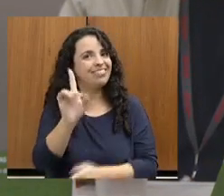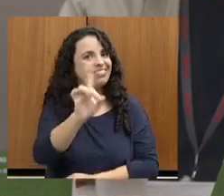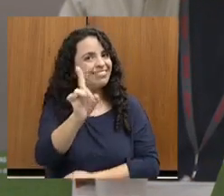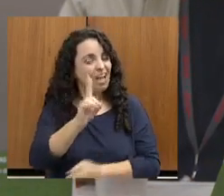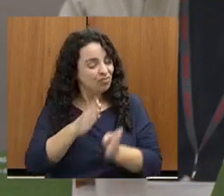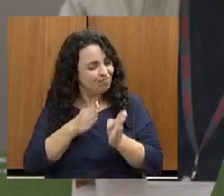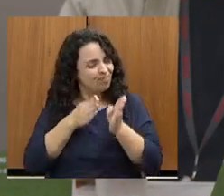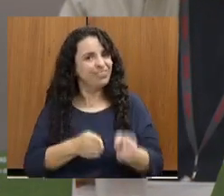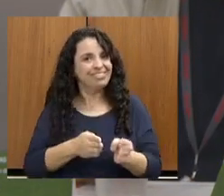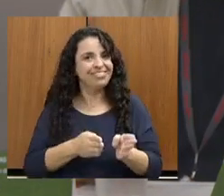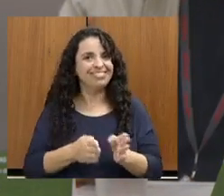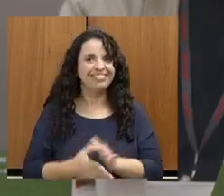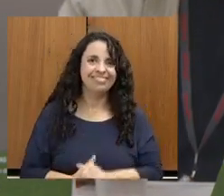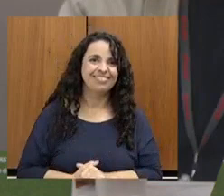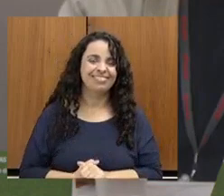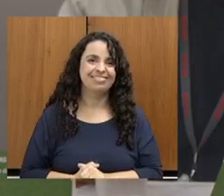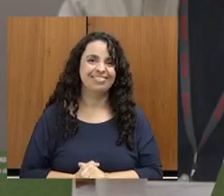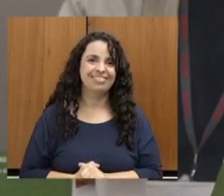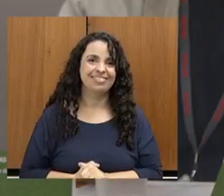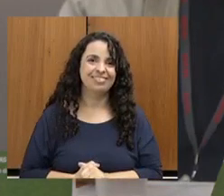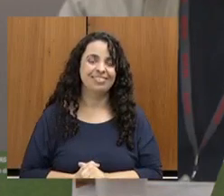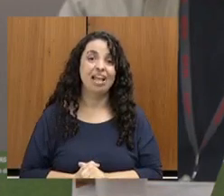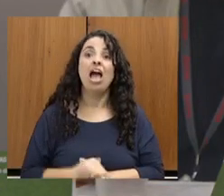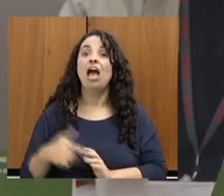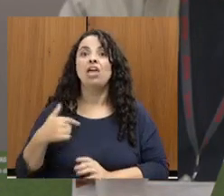Eu vou buscá-lo imediatamente.